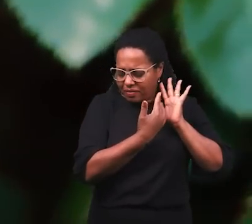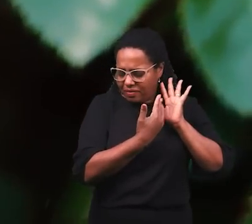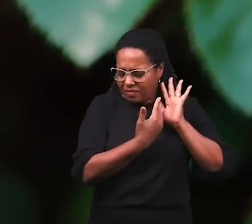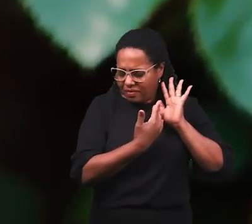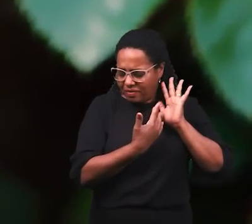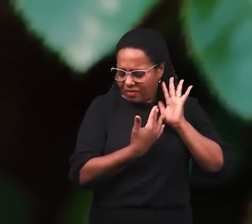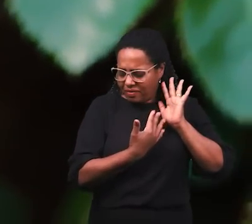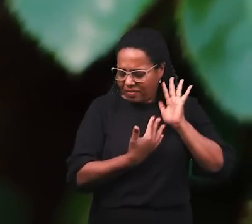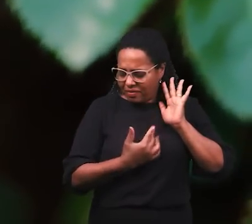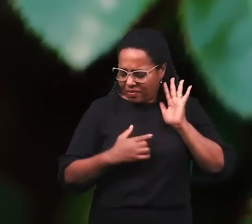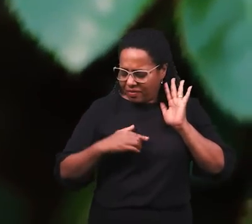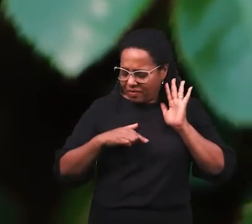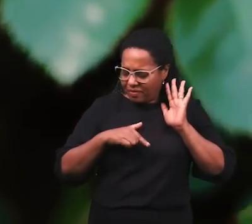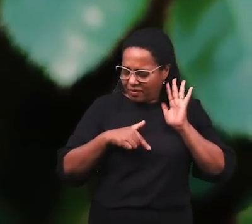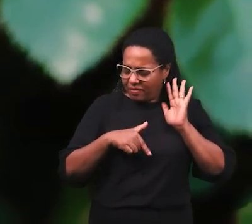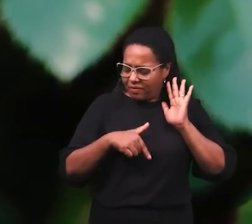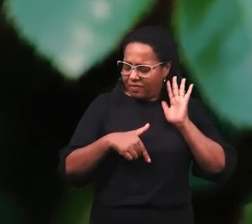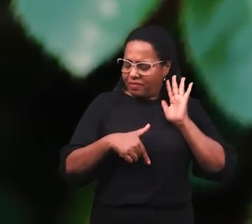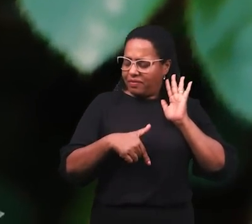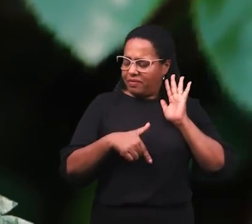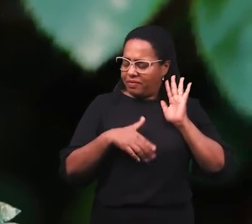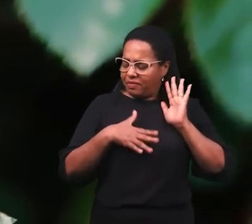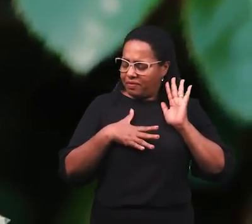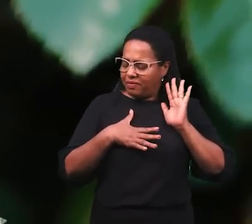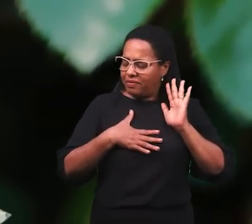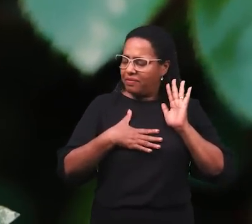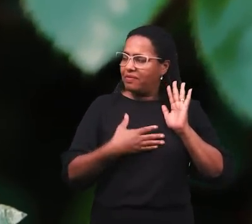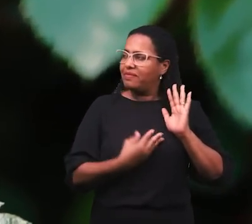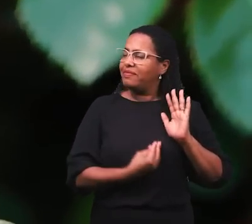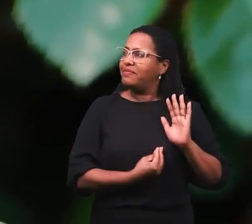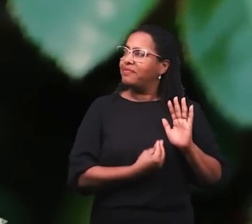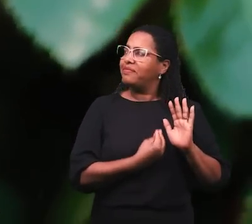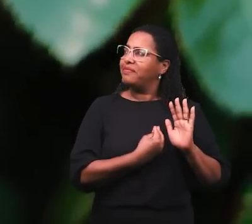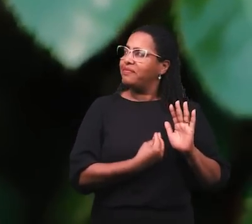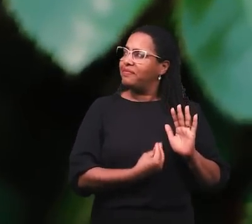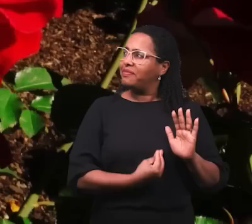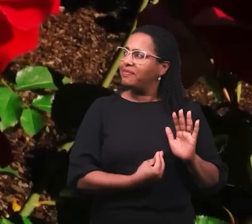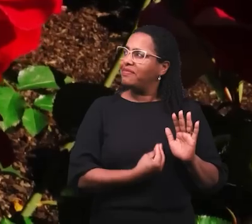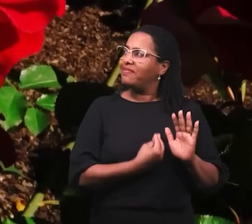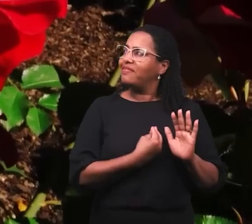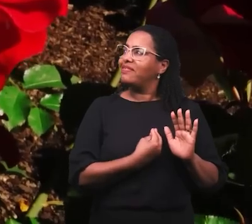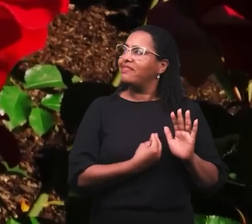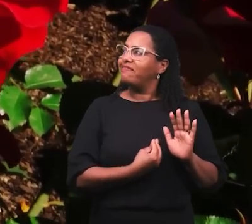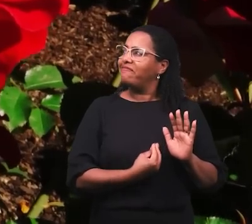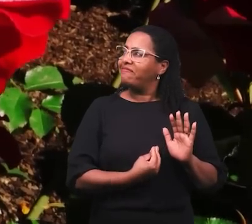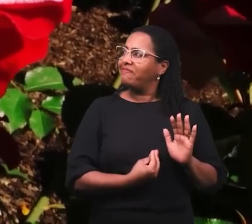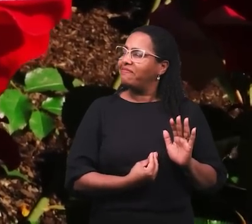Derrama do teu sangue sobre mim.